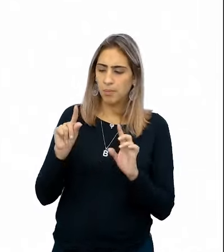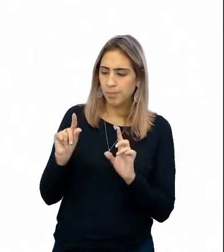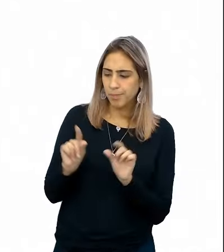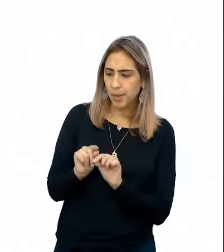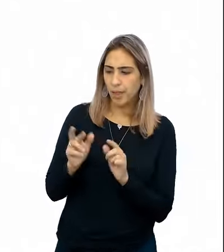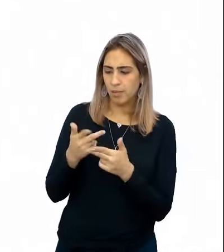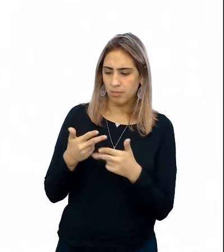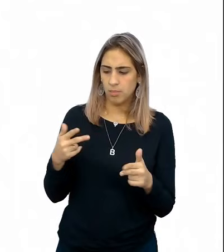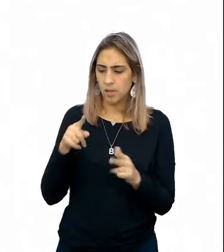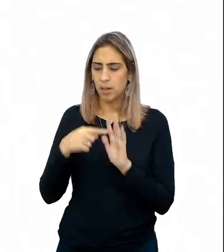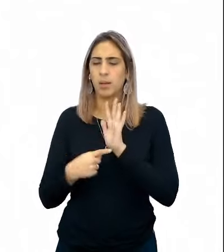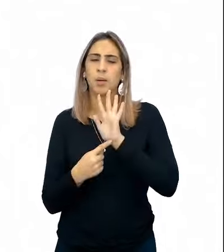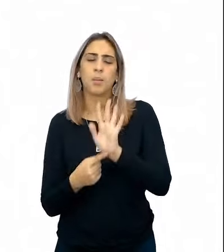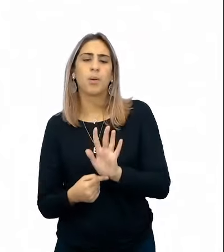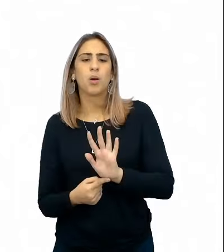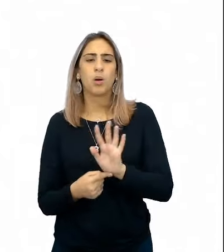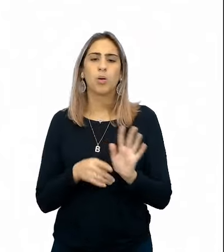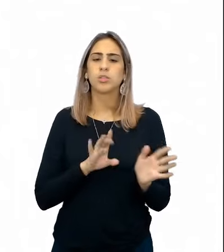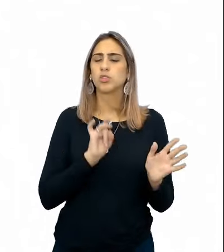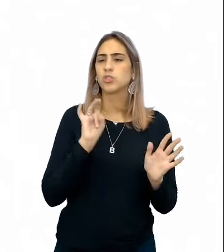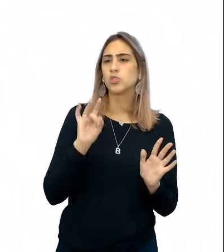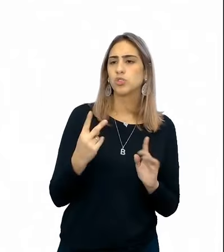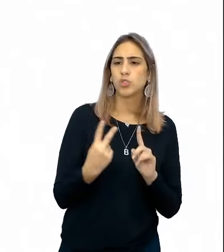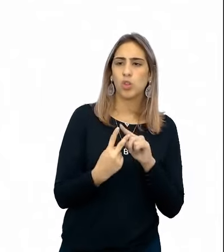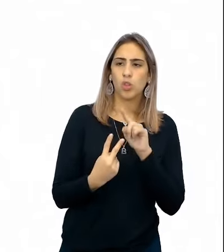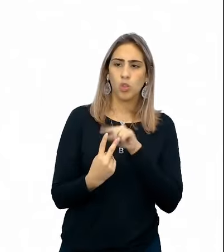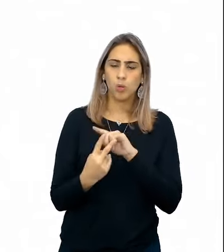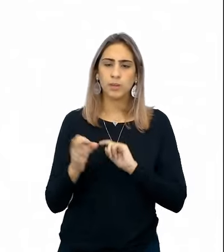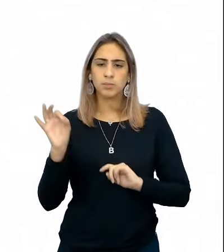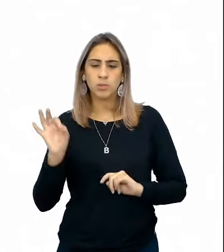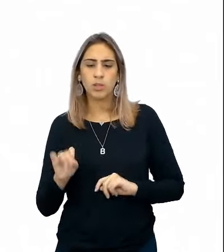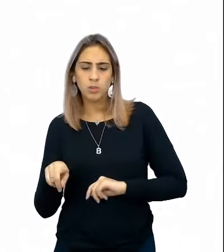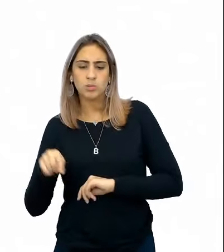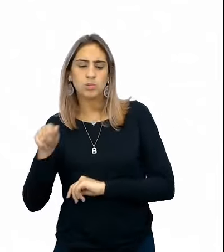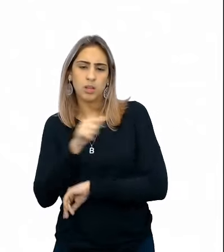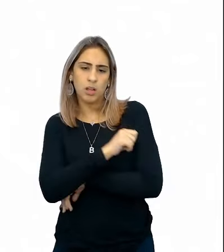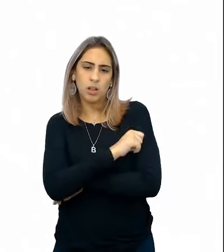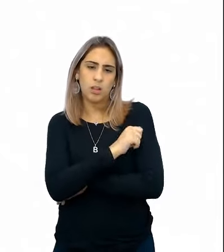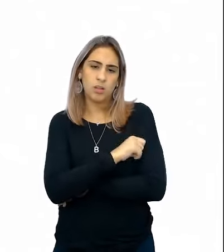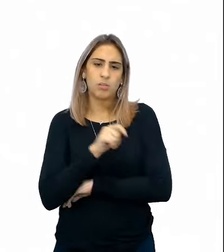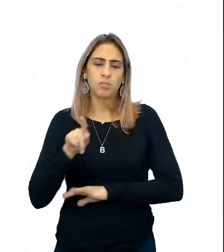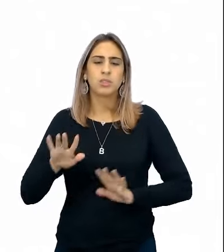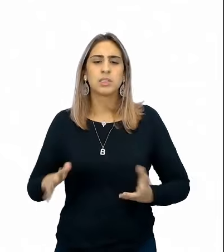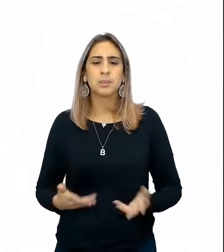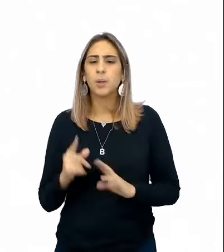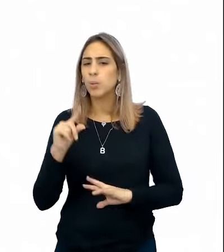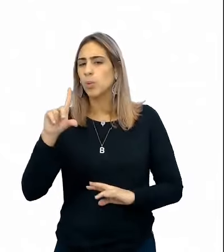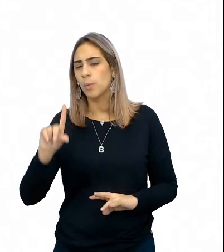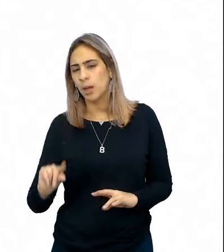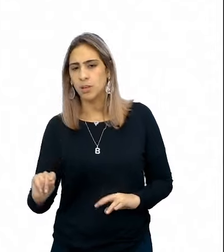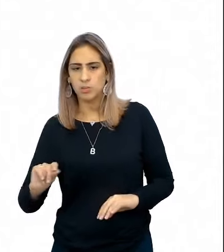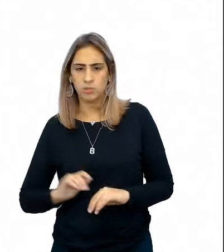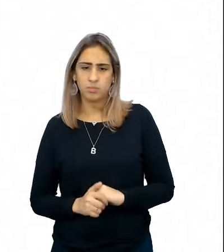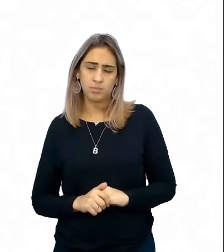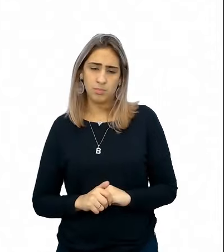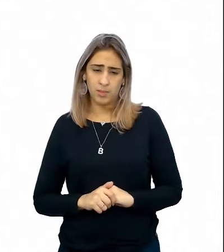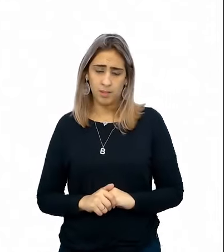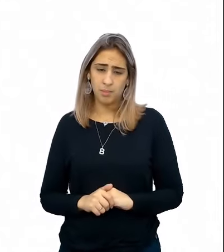ele mostra que apenas 2% dos estudantes estão com desempenho muito baixo.